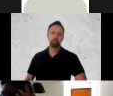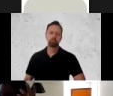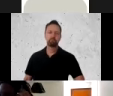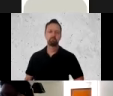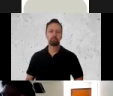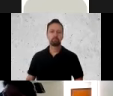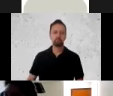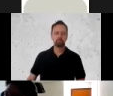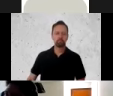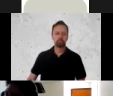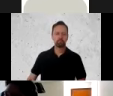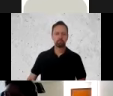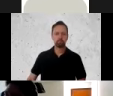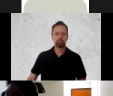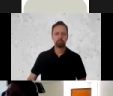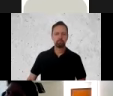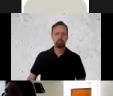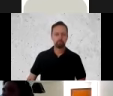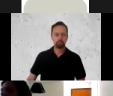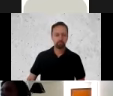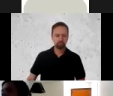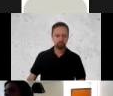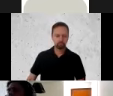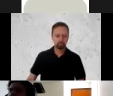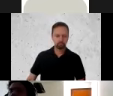Os resultados também são significativos.